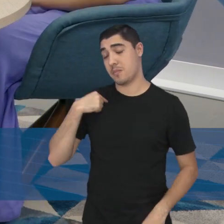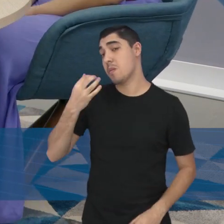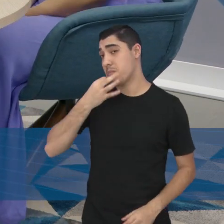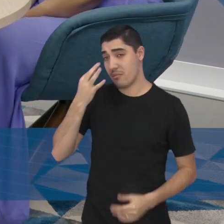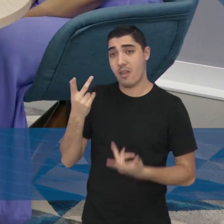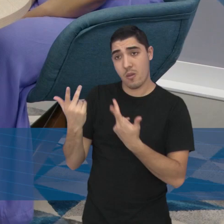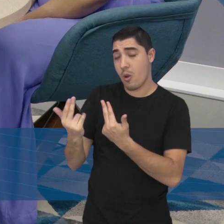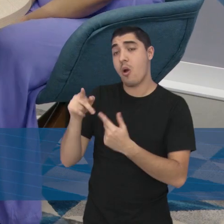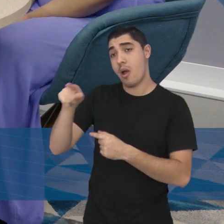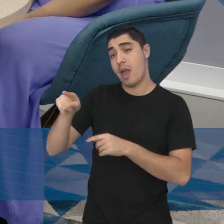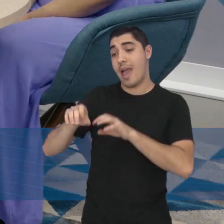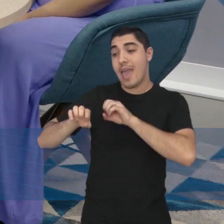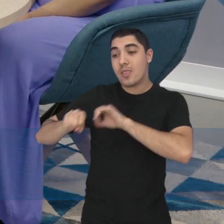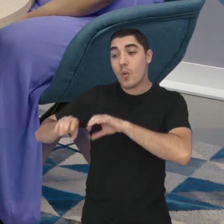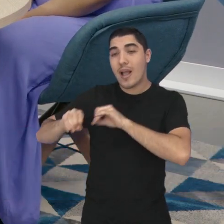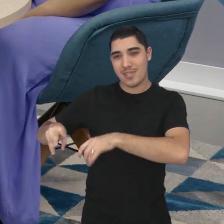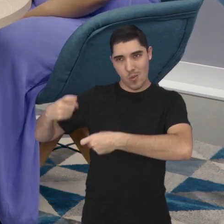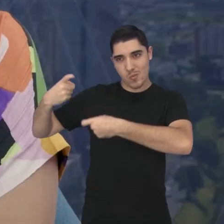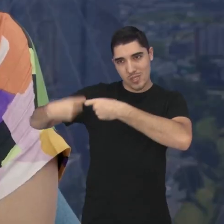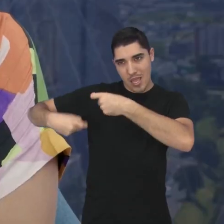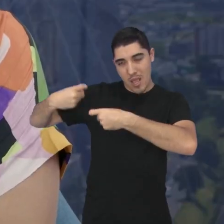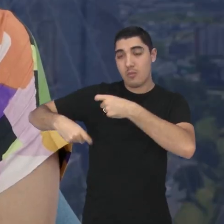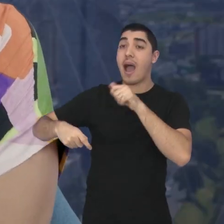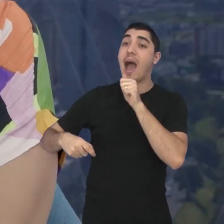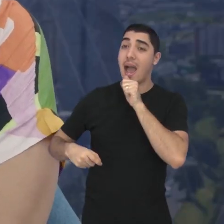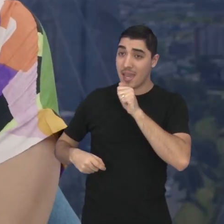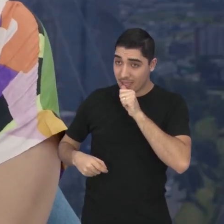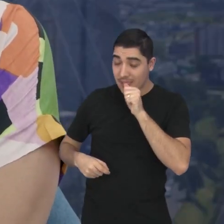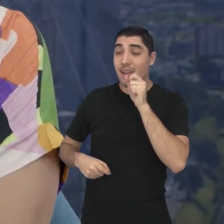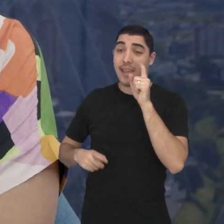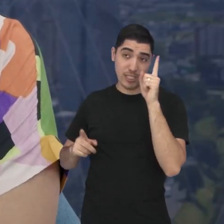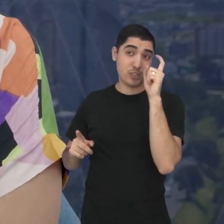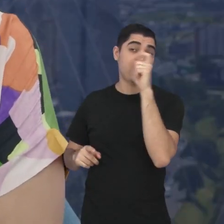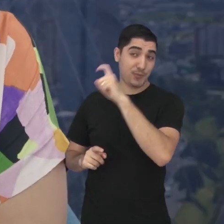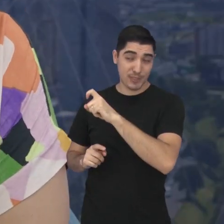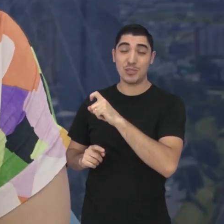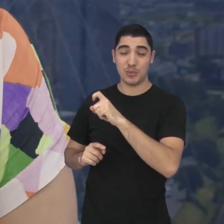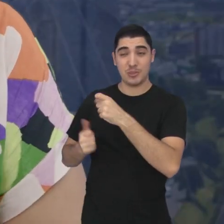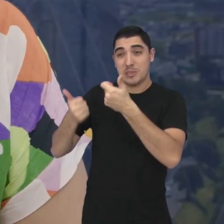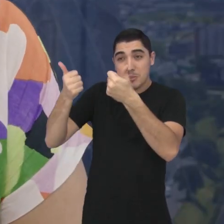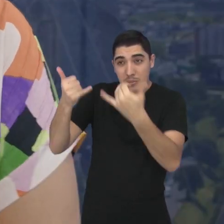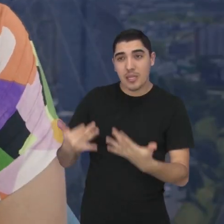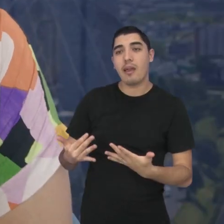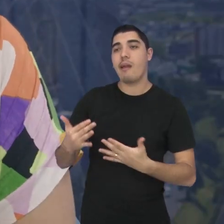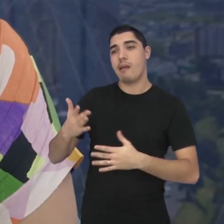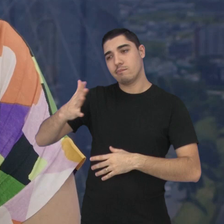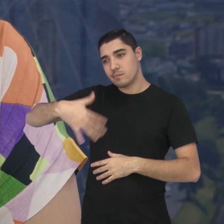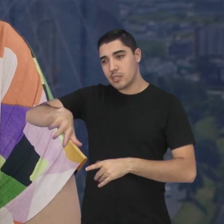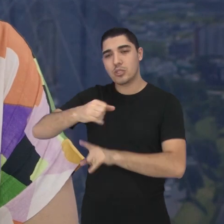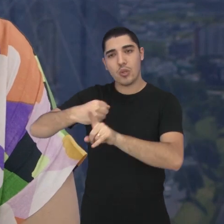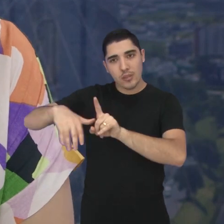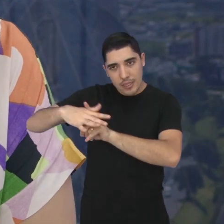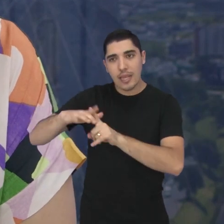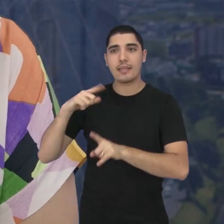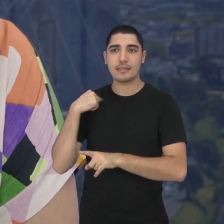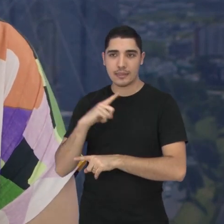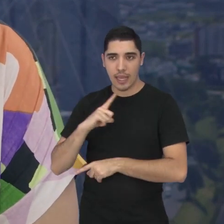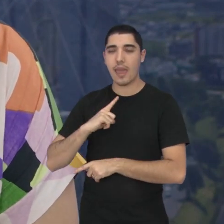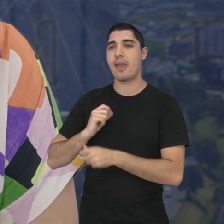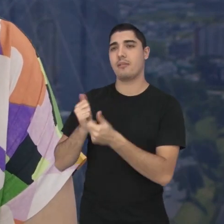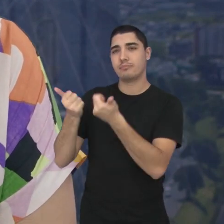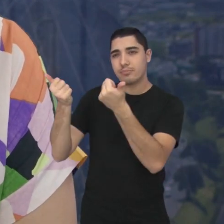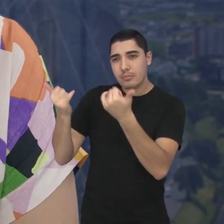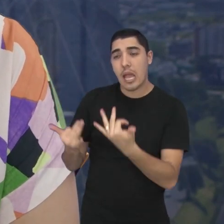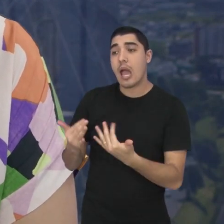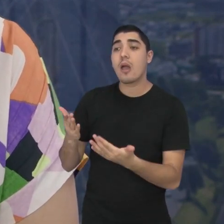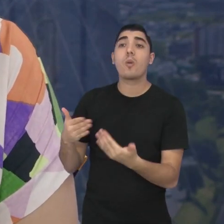A educação sexual ainda é um tabu. A gente ainda discute, né, como sociedade, em muitas esferas, em que